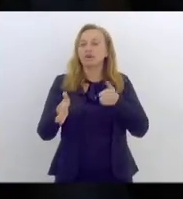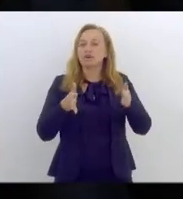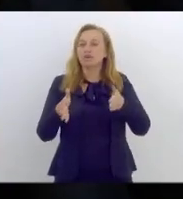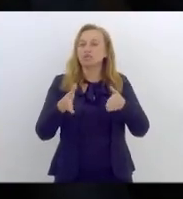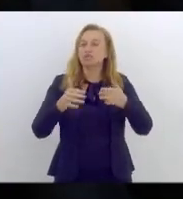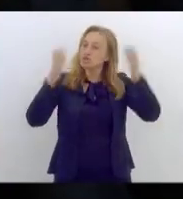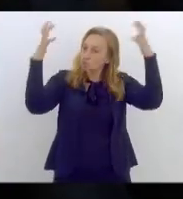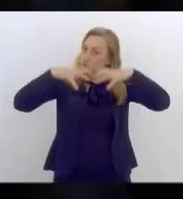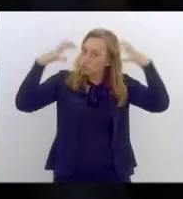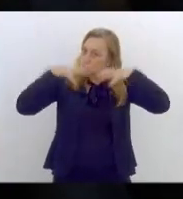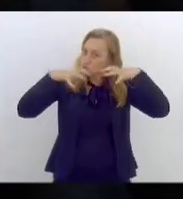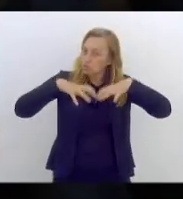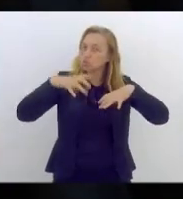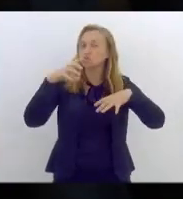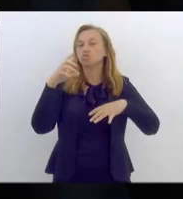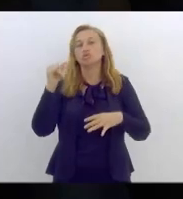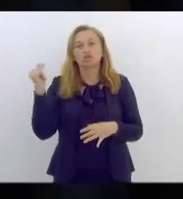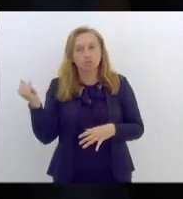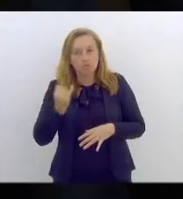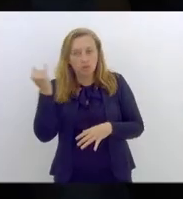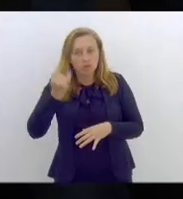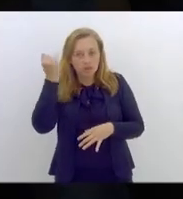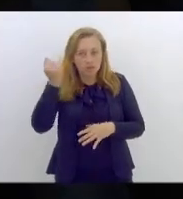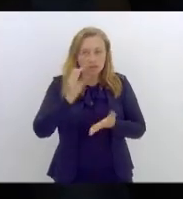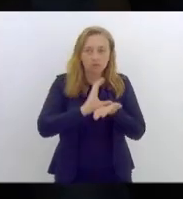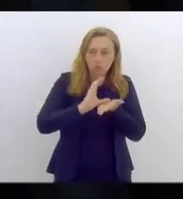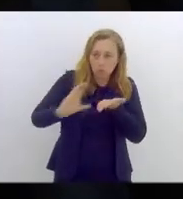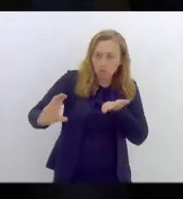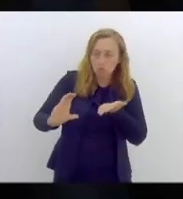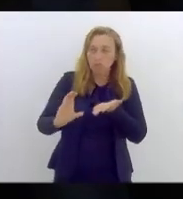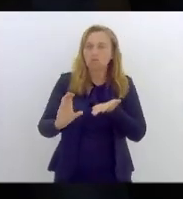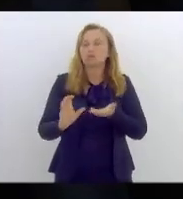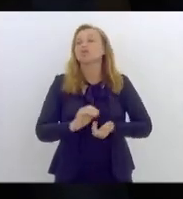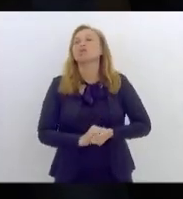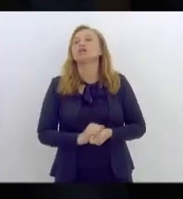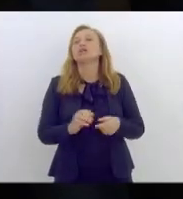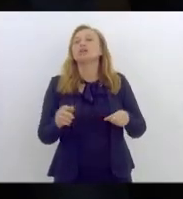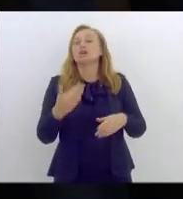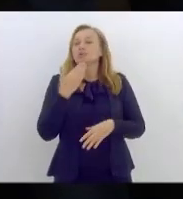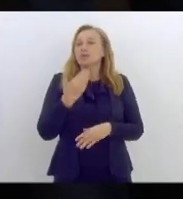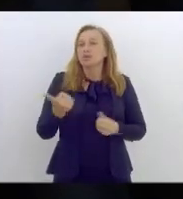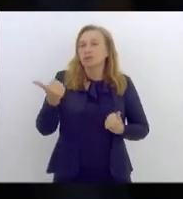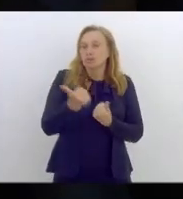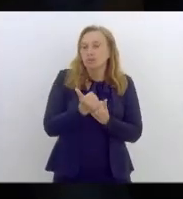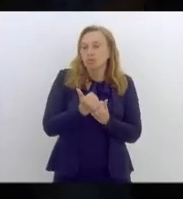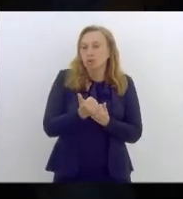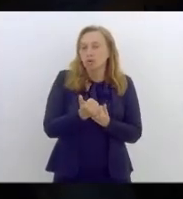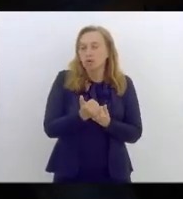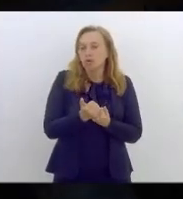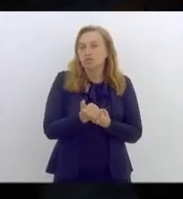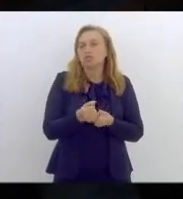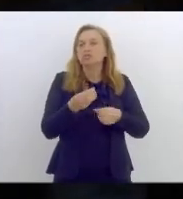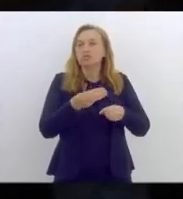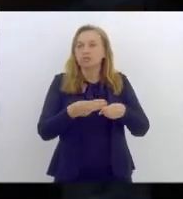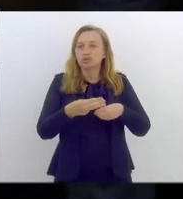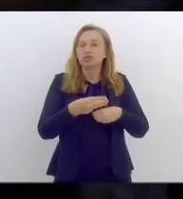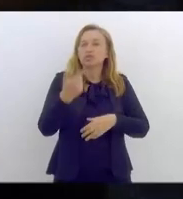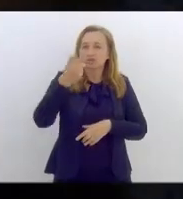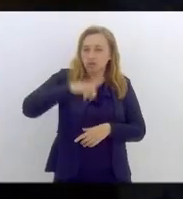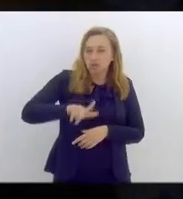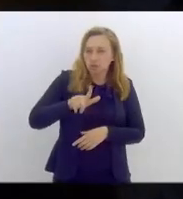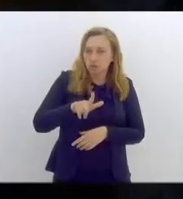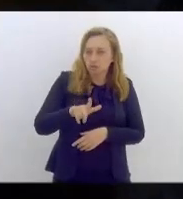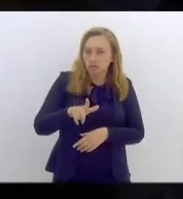o quanto foi importante os recursos que foram disponibilizados e pediu apoio aí o suporte para esses municípios mais uma vez